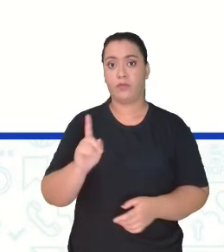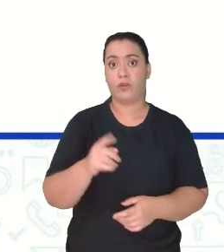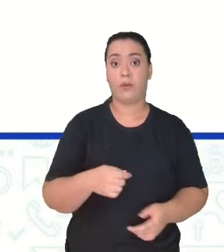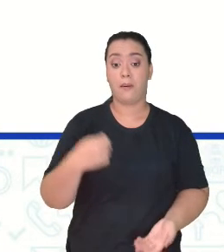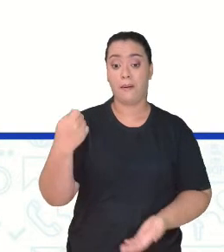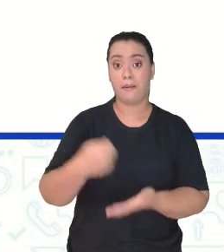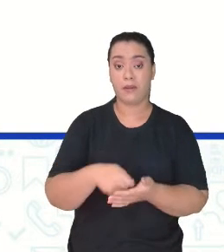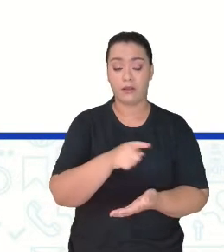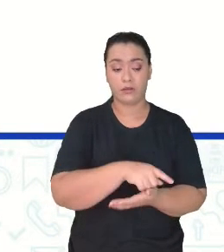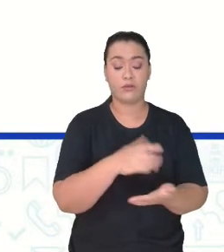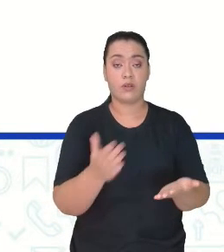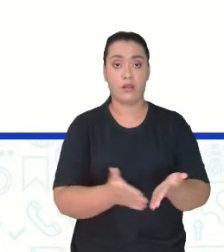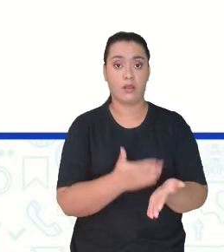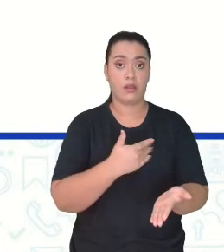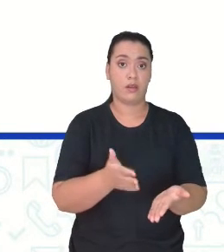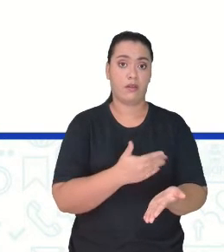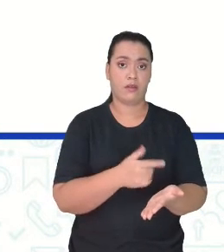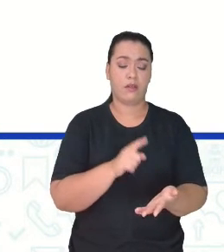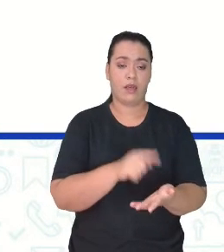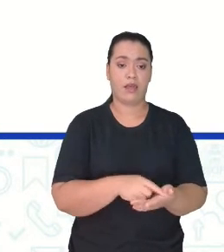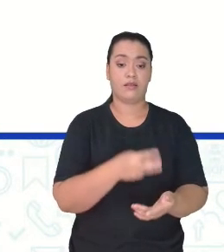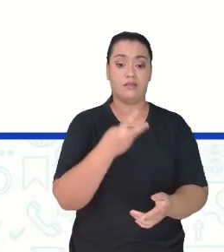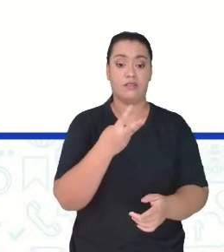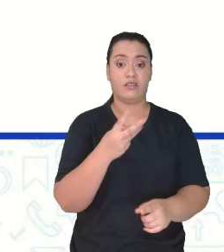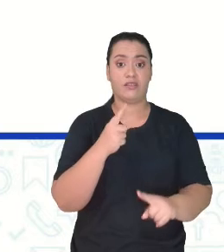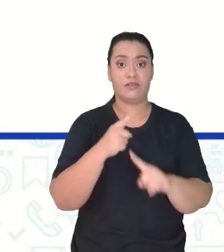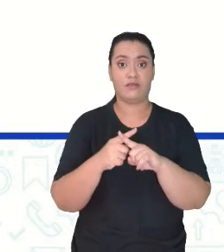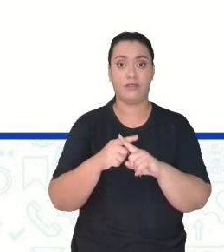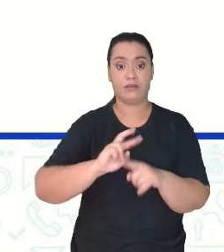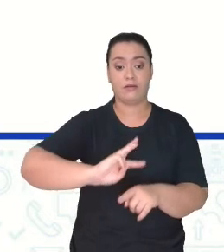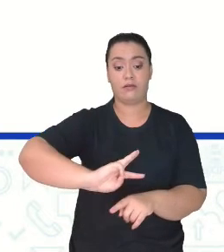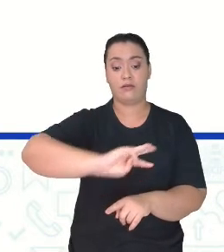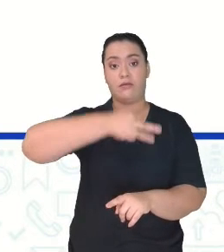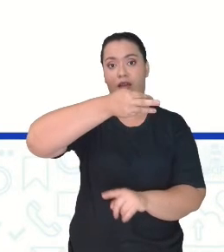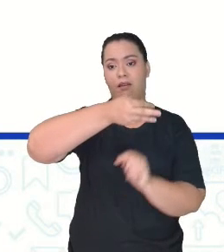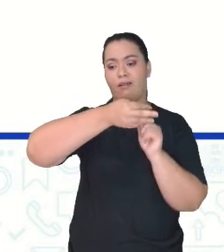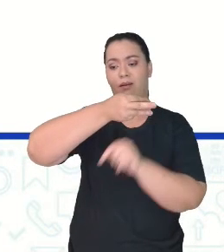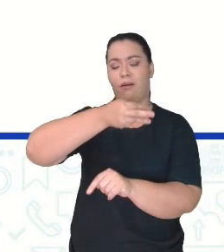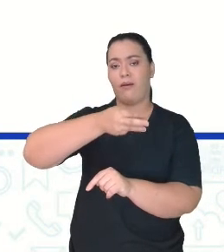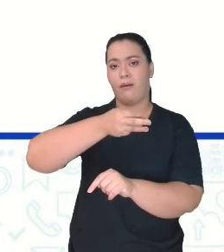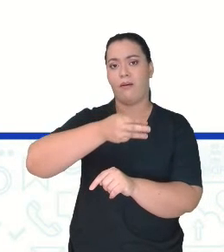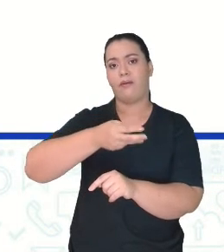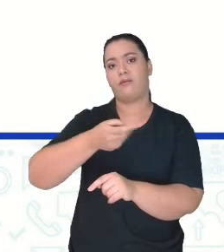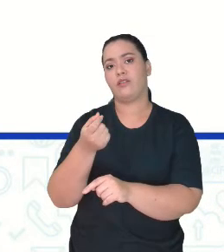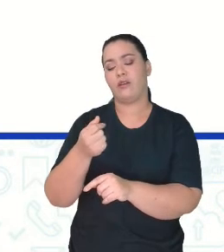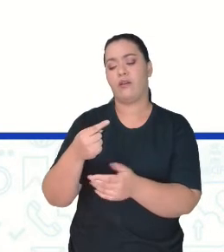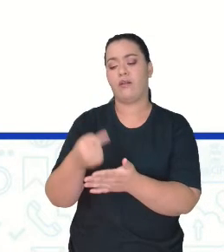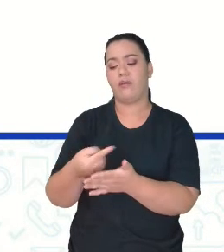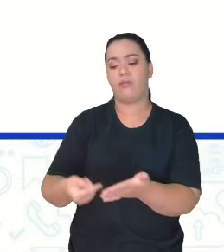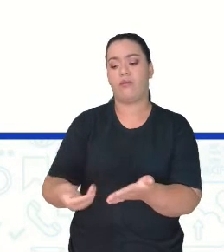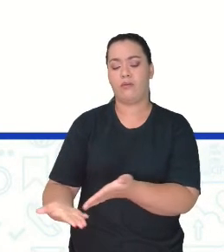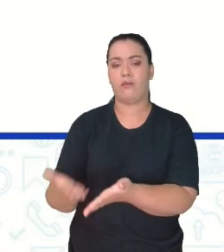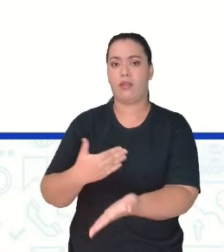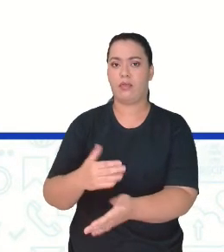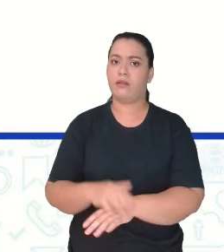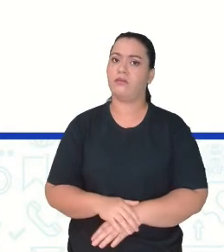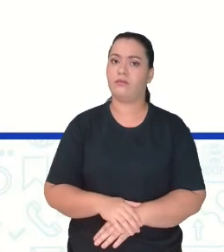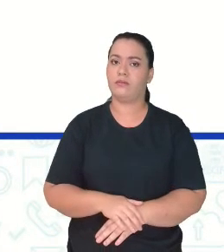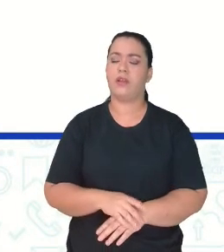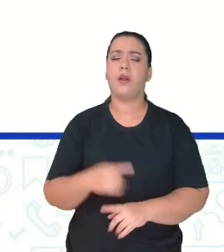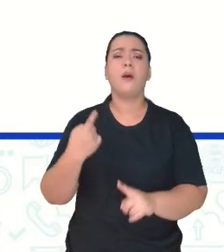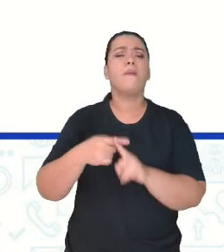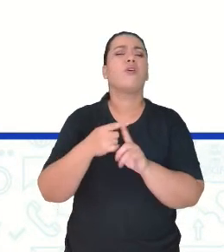do livro, ele é 3 vezes o preço do caderno. Ah, Pedro, mas o texto da questão fala